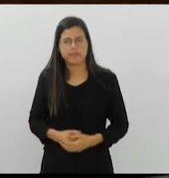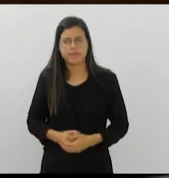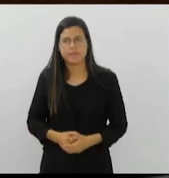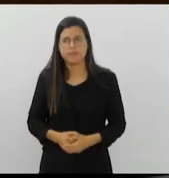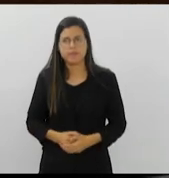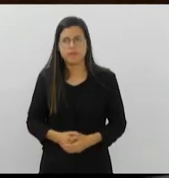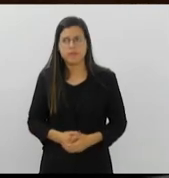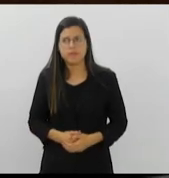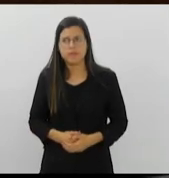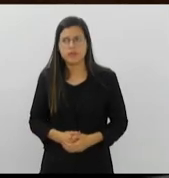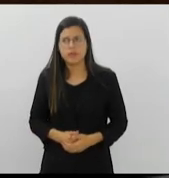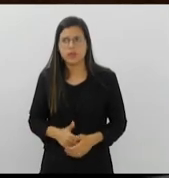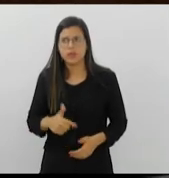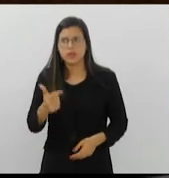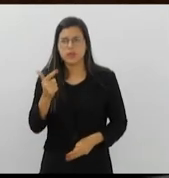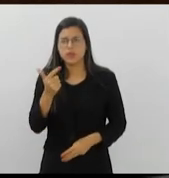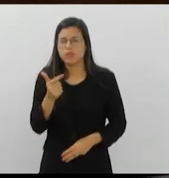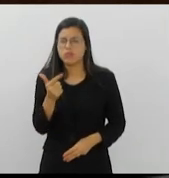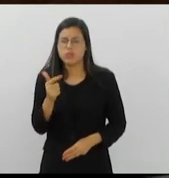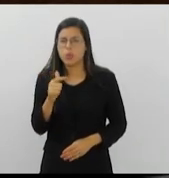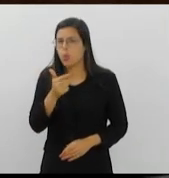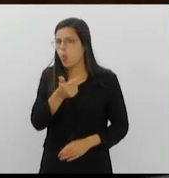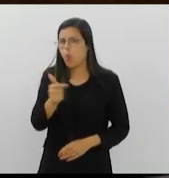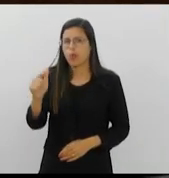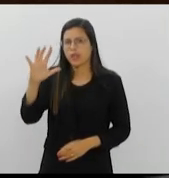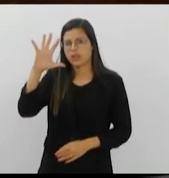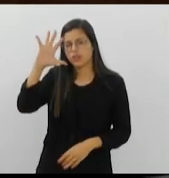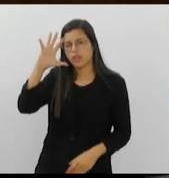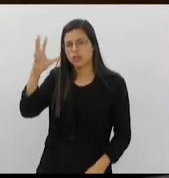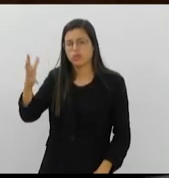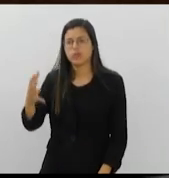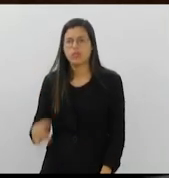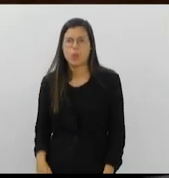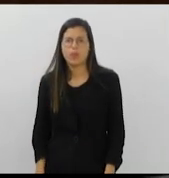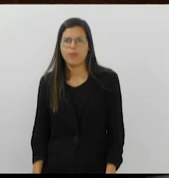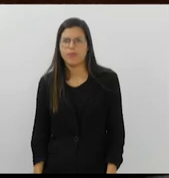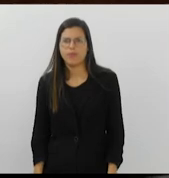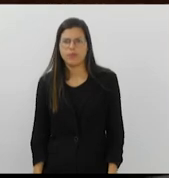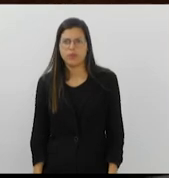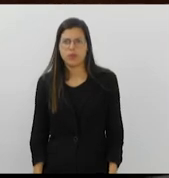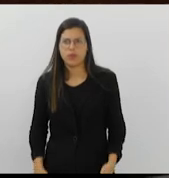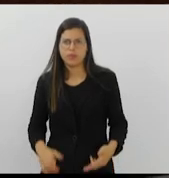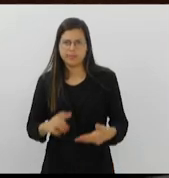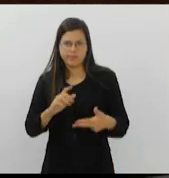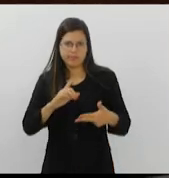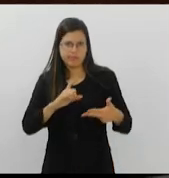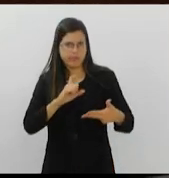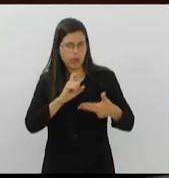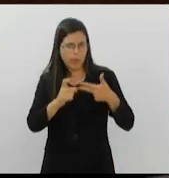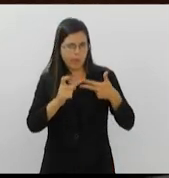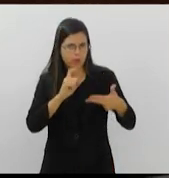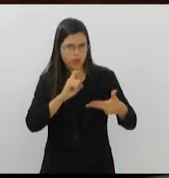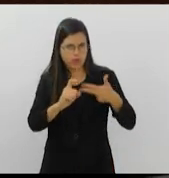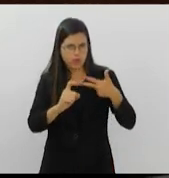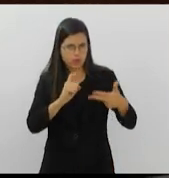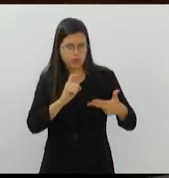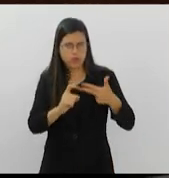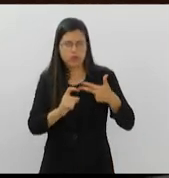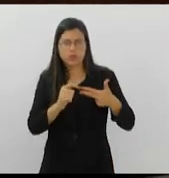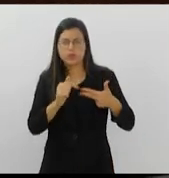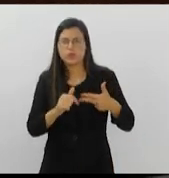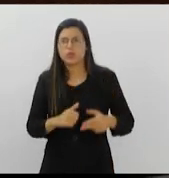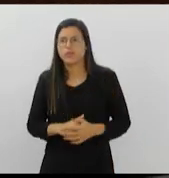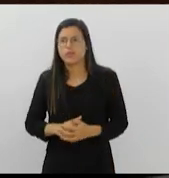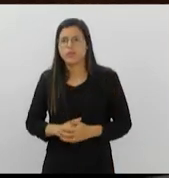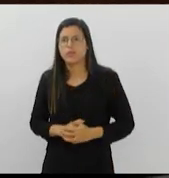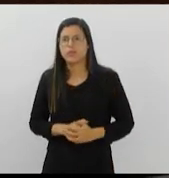E não havendo outra saída por parte do Executivo, ou seja, por atos administrativos,